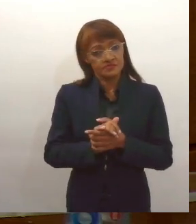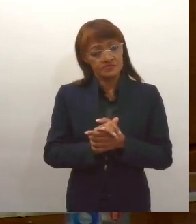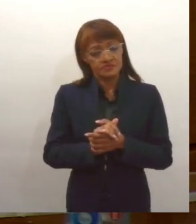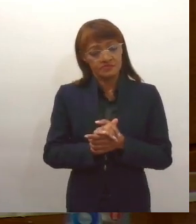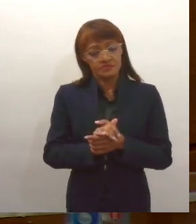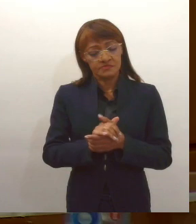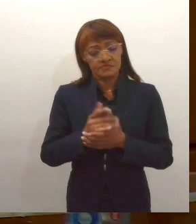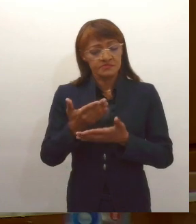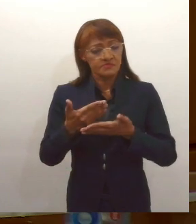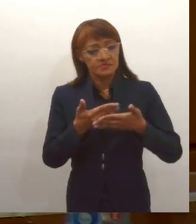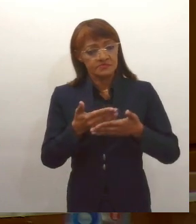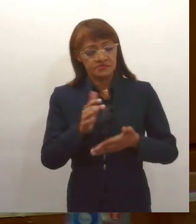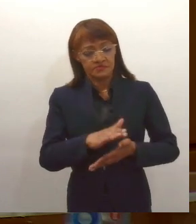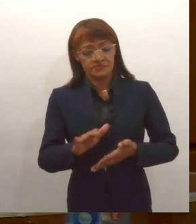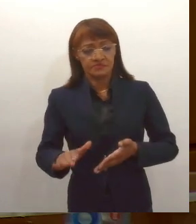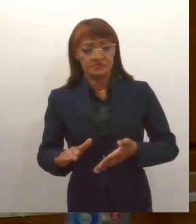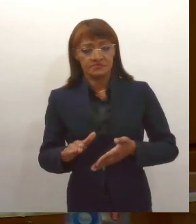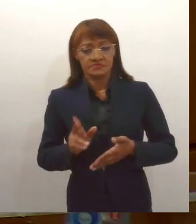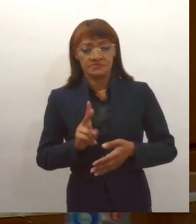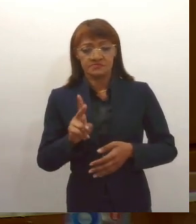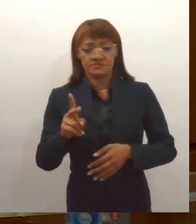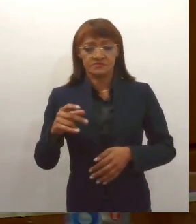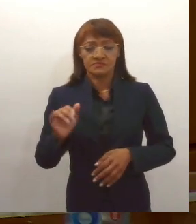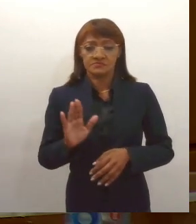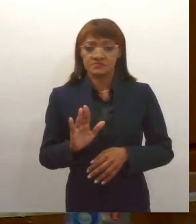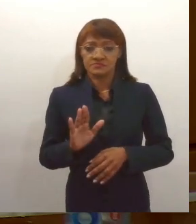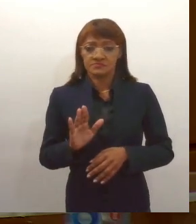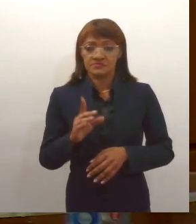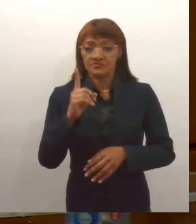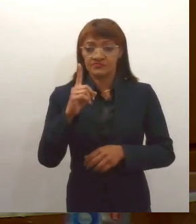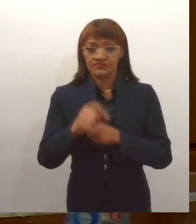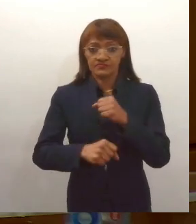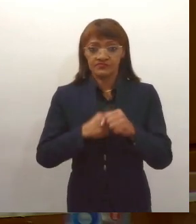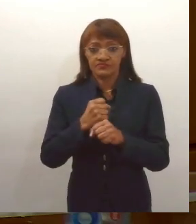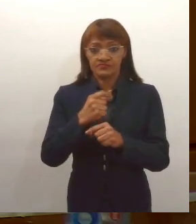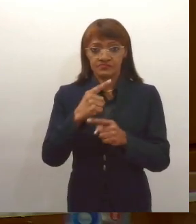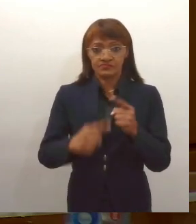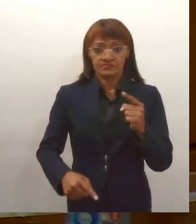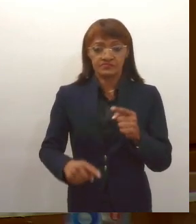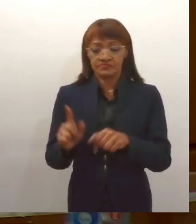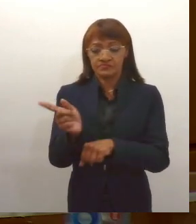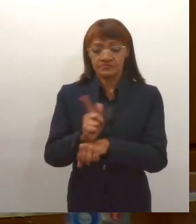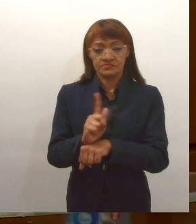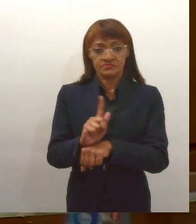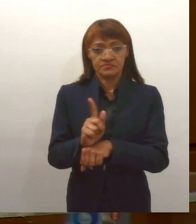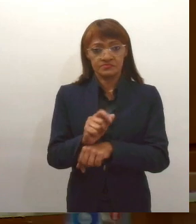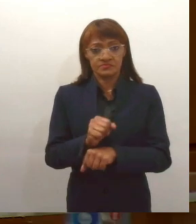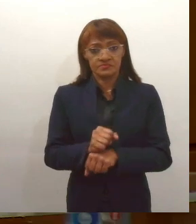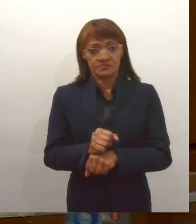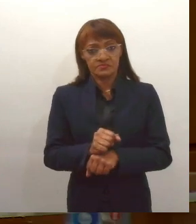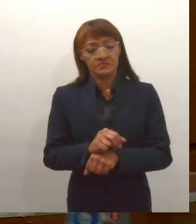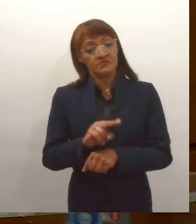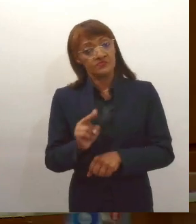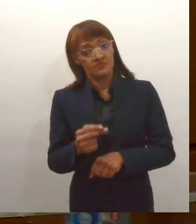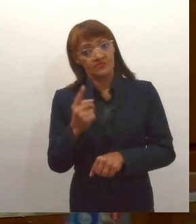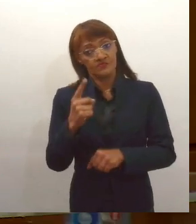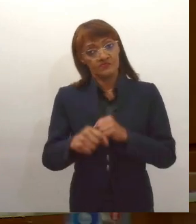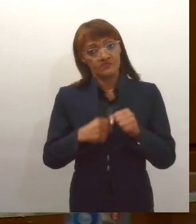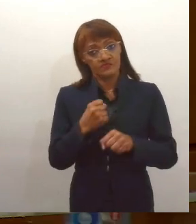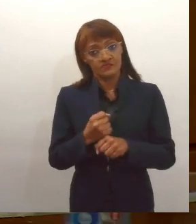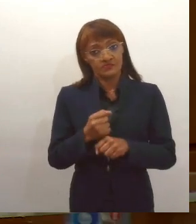e meio de gestão a administração ampliou em 42% o número de